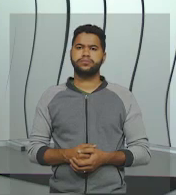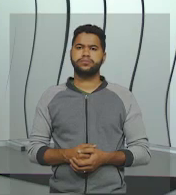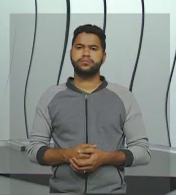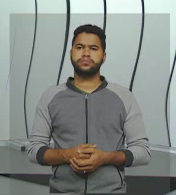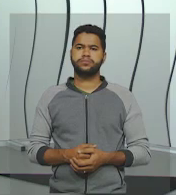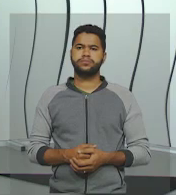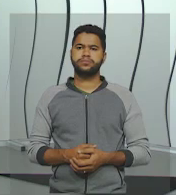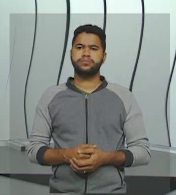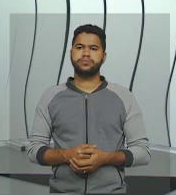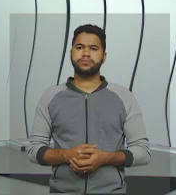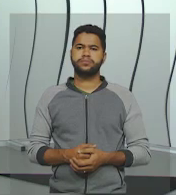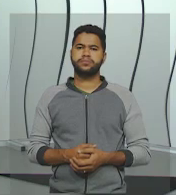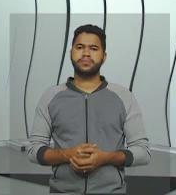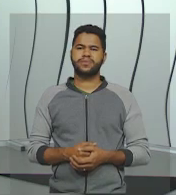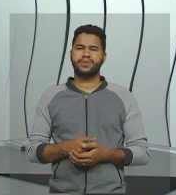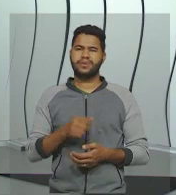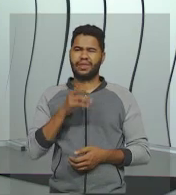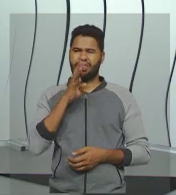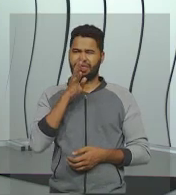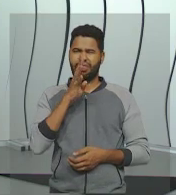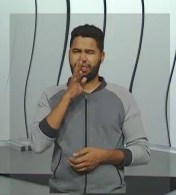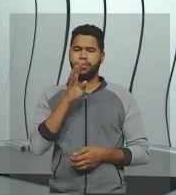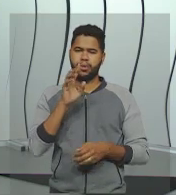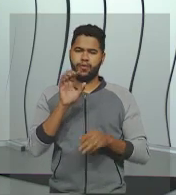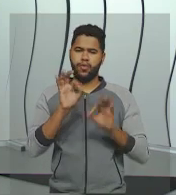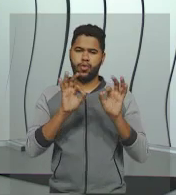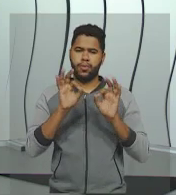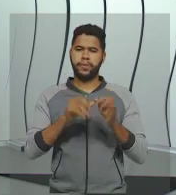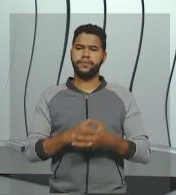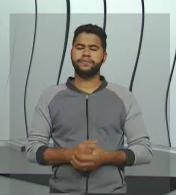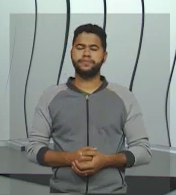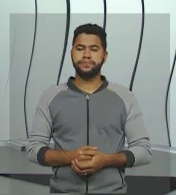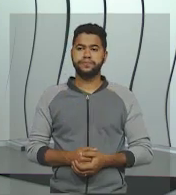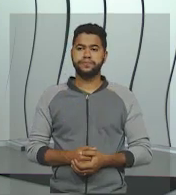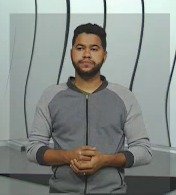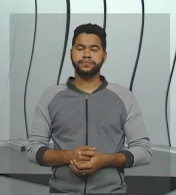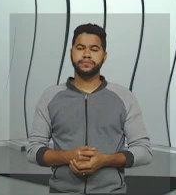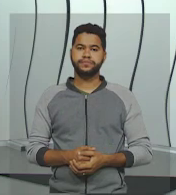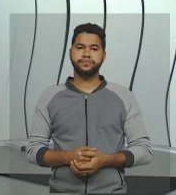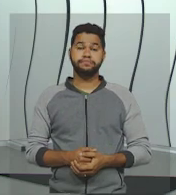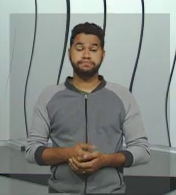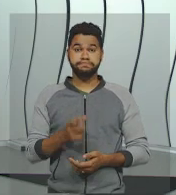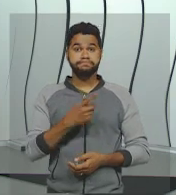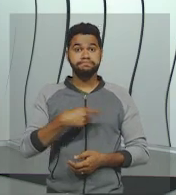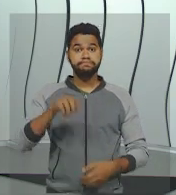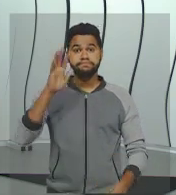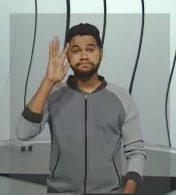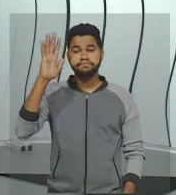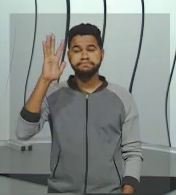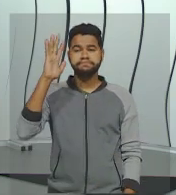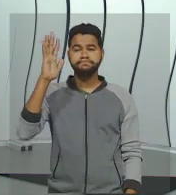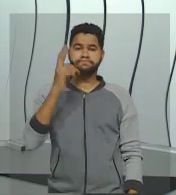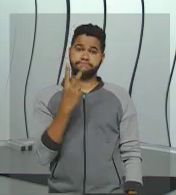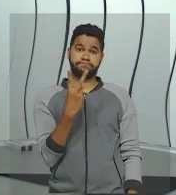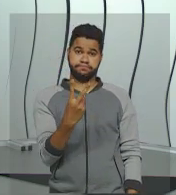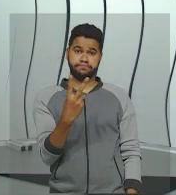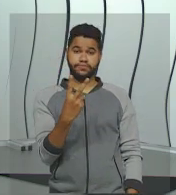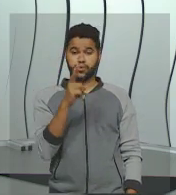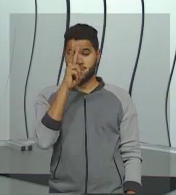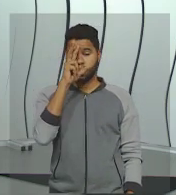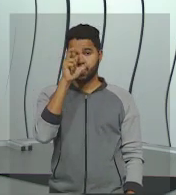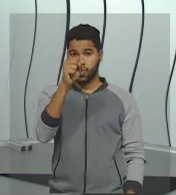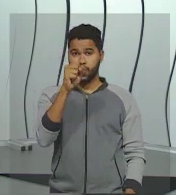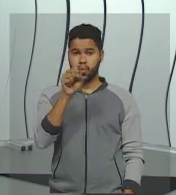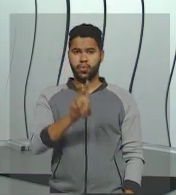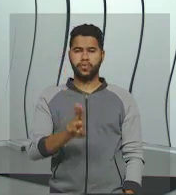Epa, apaguei um pouquinho do bloco também, mas vamos corrigir isso aqui. Aqui, ó. Vamos imaginar agora que as duas forças